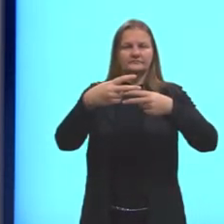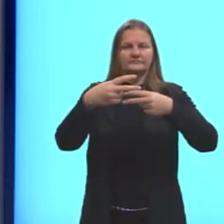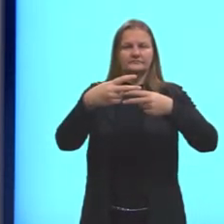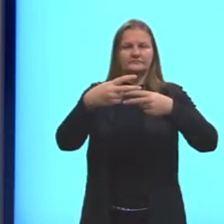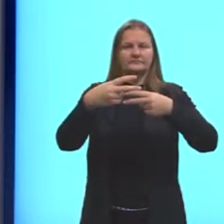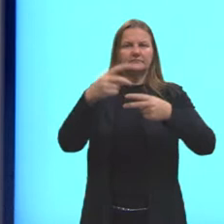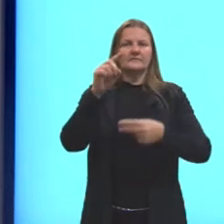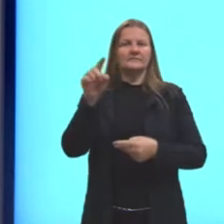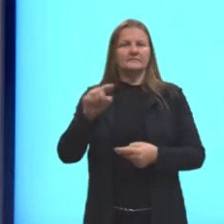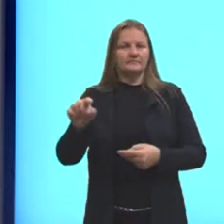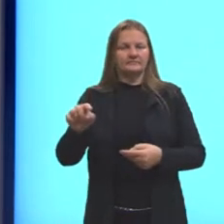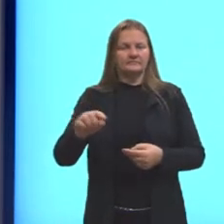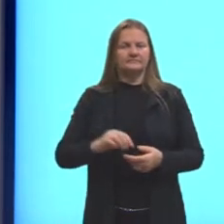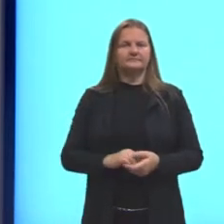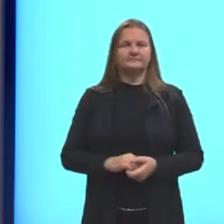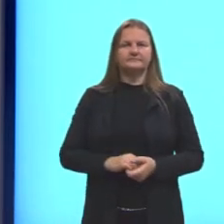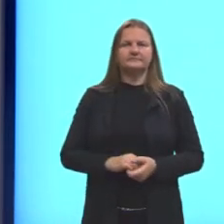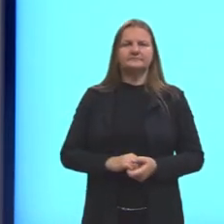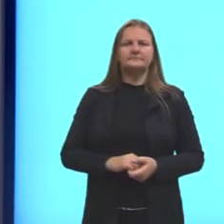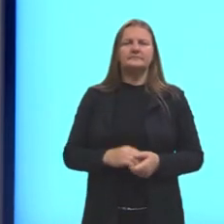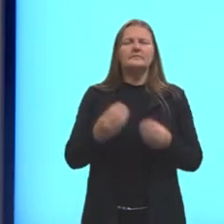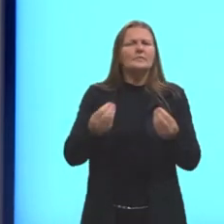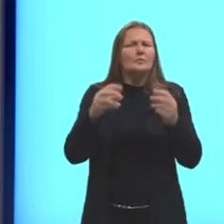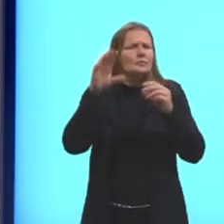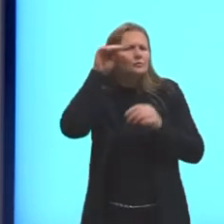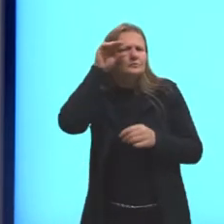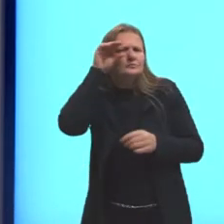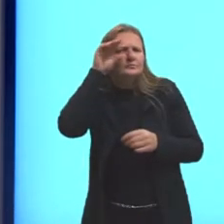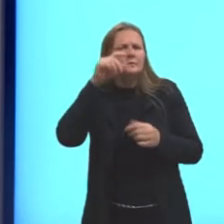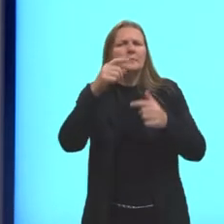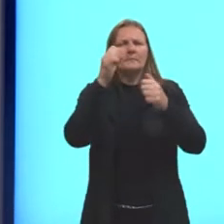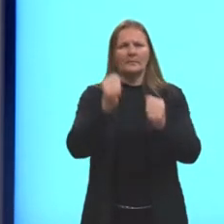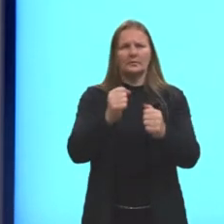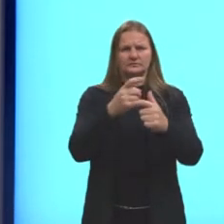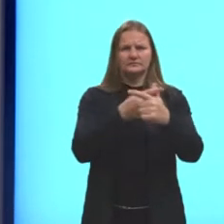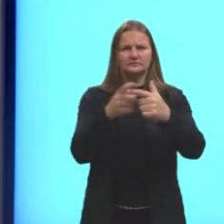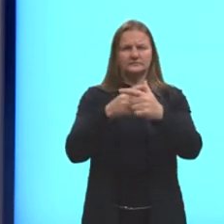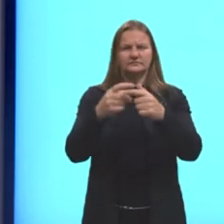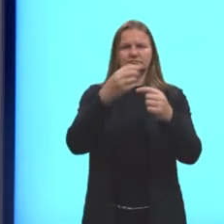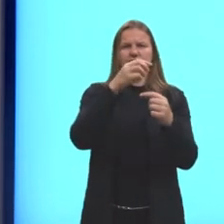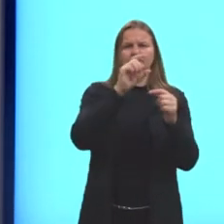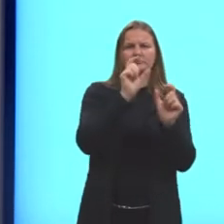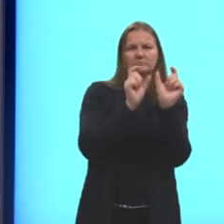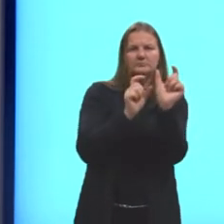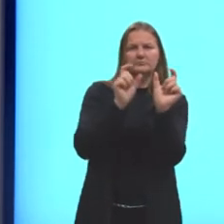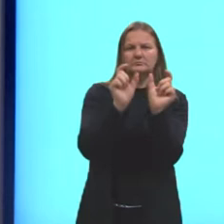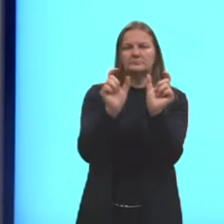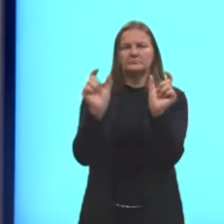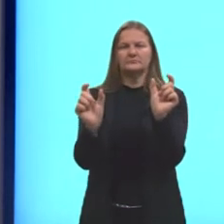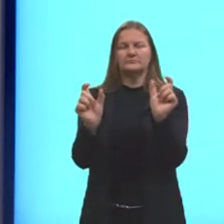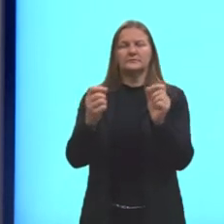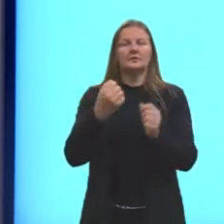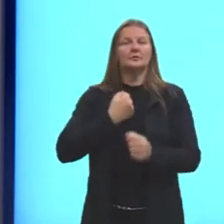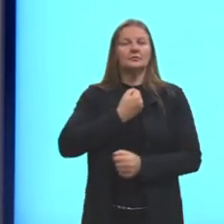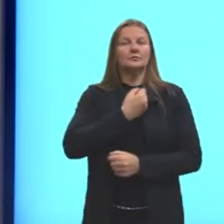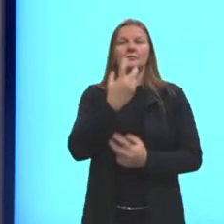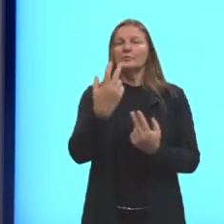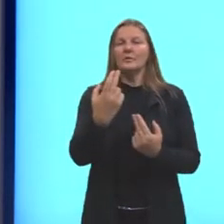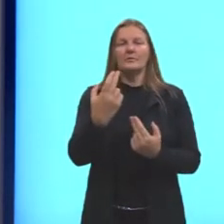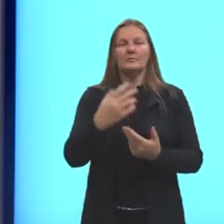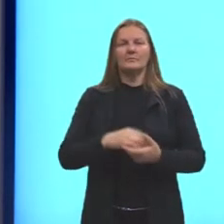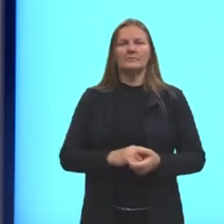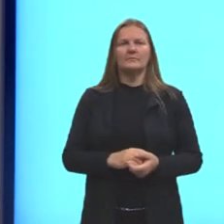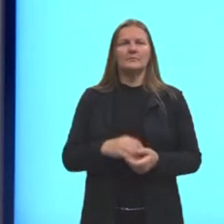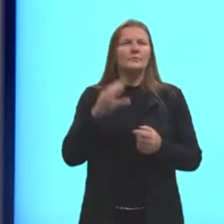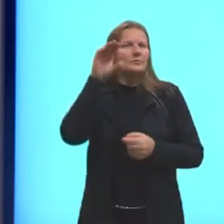coeficiente do Z Então nós vamos ver se eu posso dividir todos esses termos por um número comum e o que